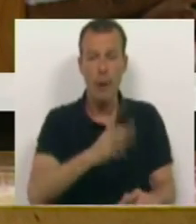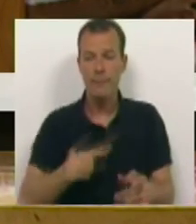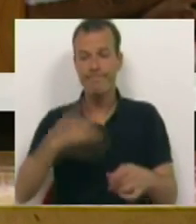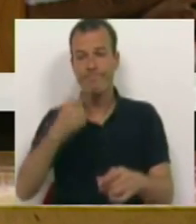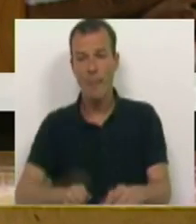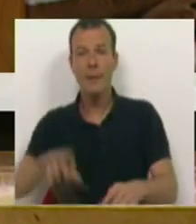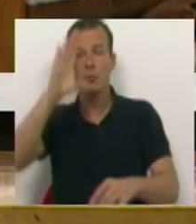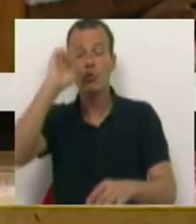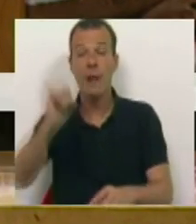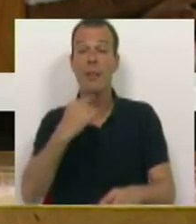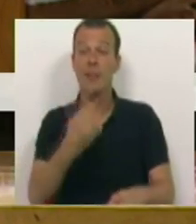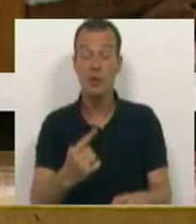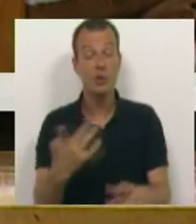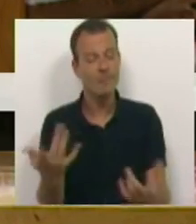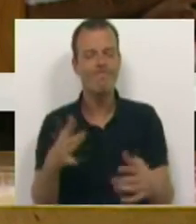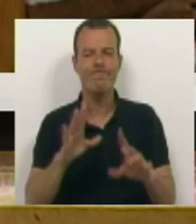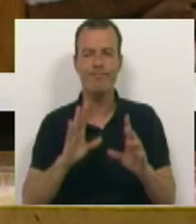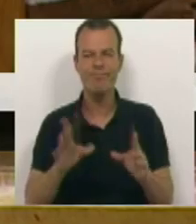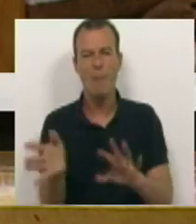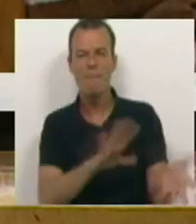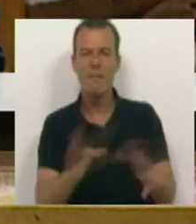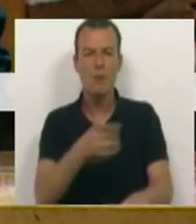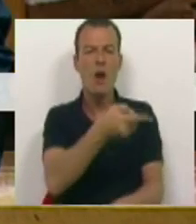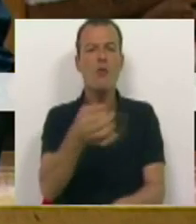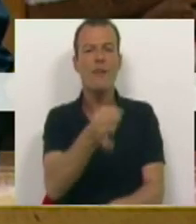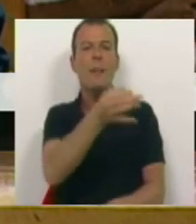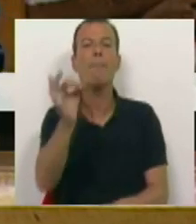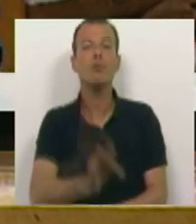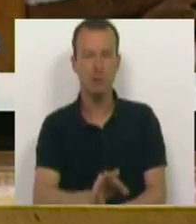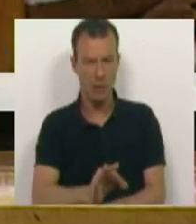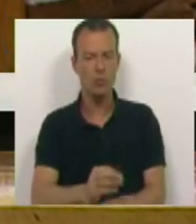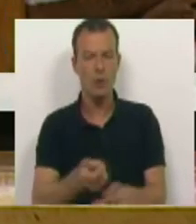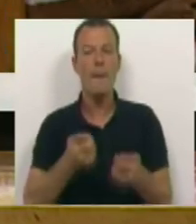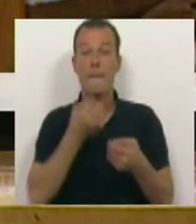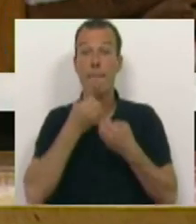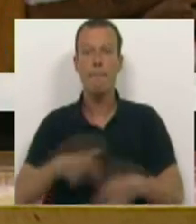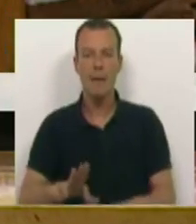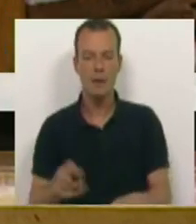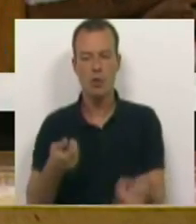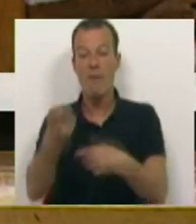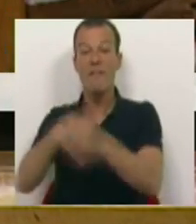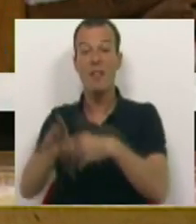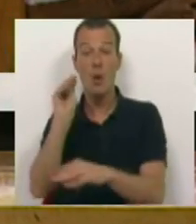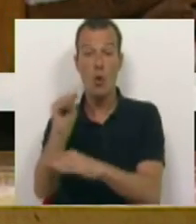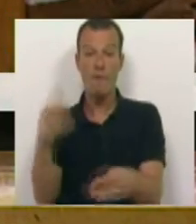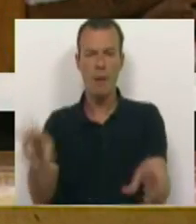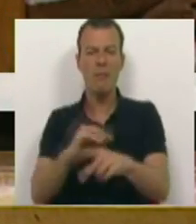Estado assumirá até 90% das perdas com o novo banco. Porque deve então o Estado